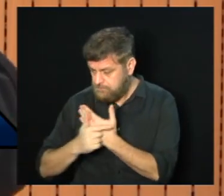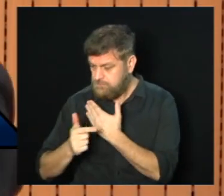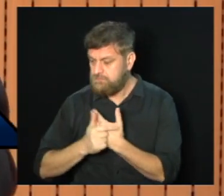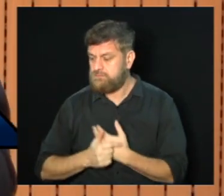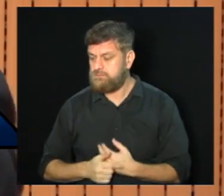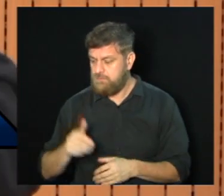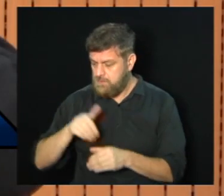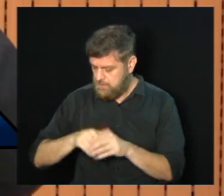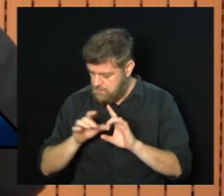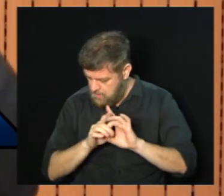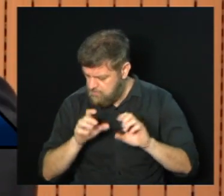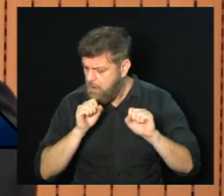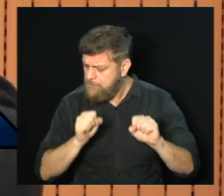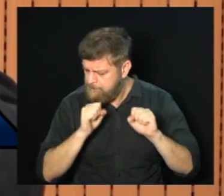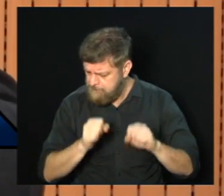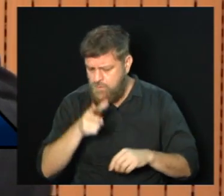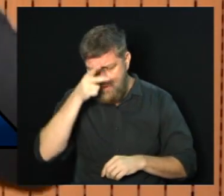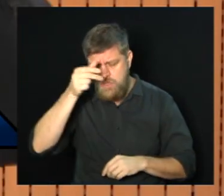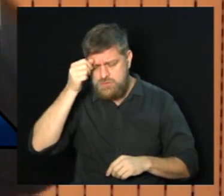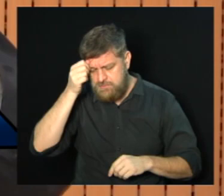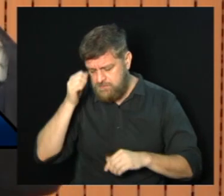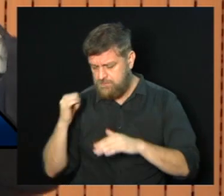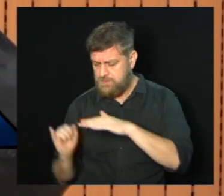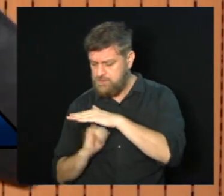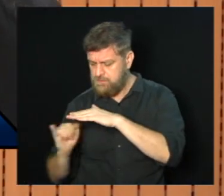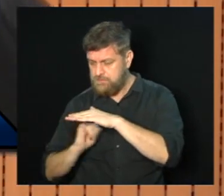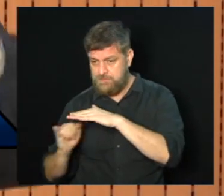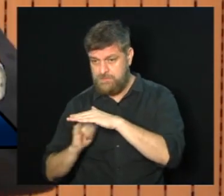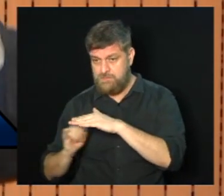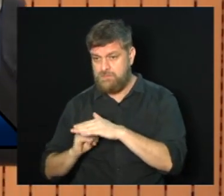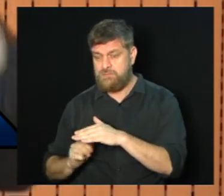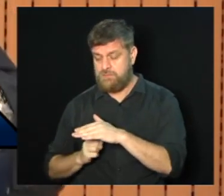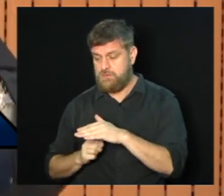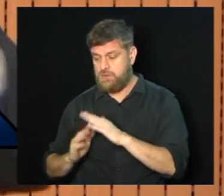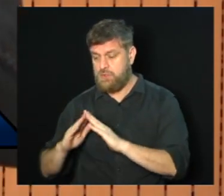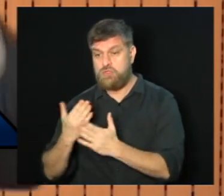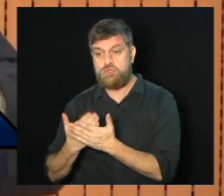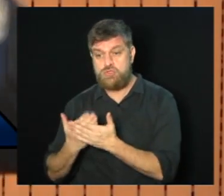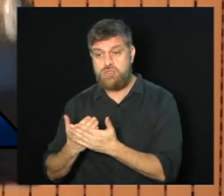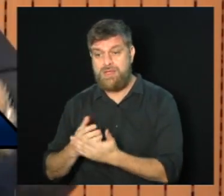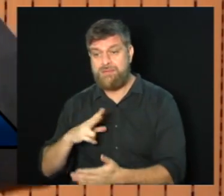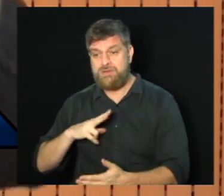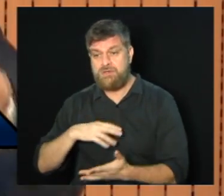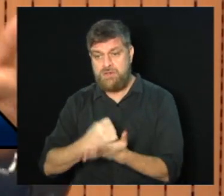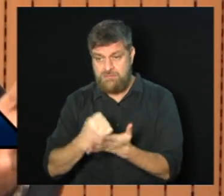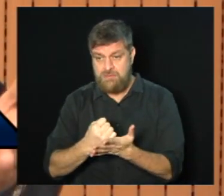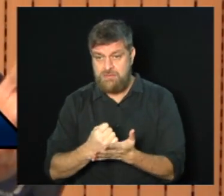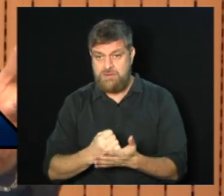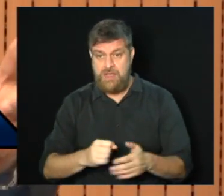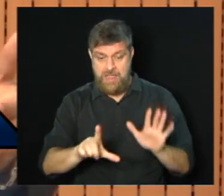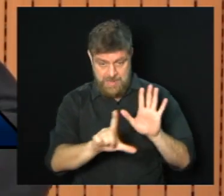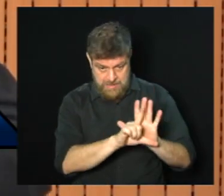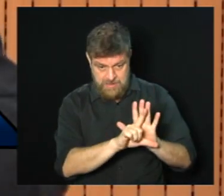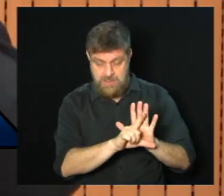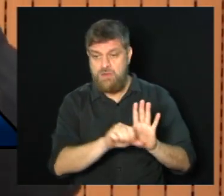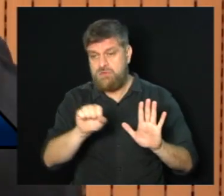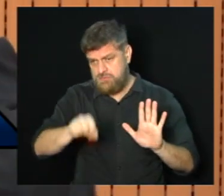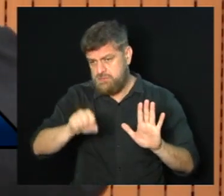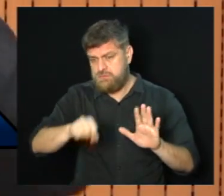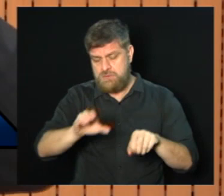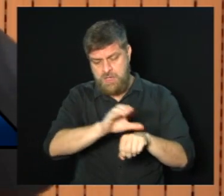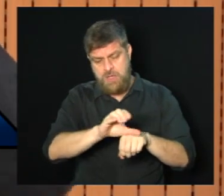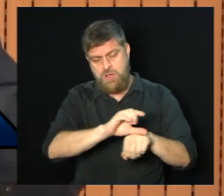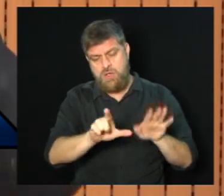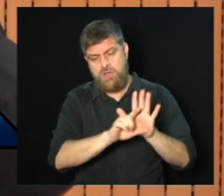nesse primeiro momento, a discussão é essa. É legal? É constitucional? É legal e é constitucional, porque esse é o rito. Para que o